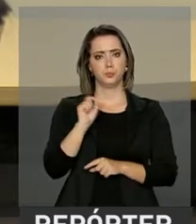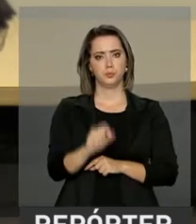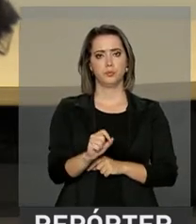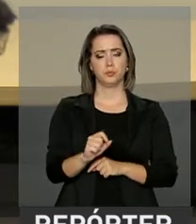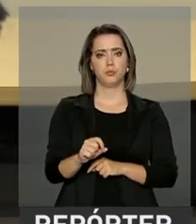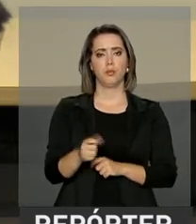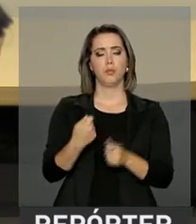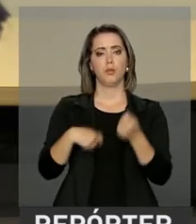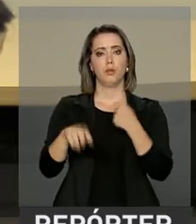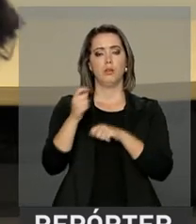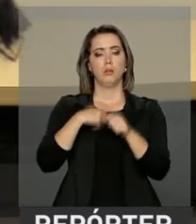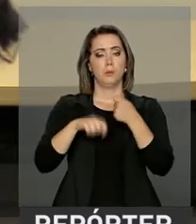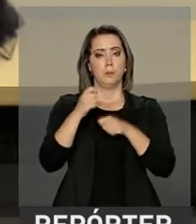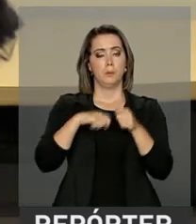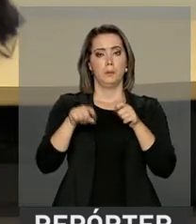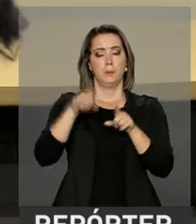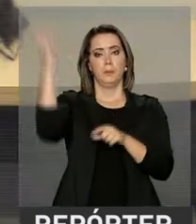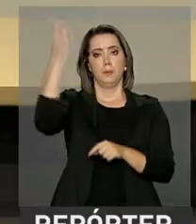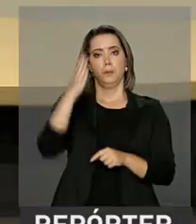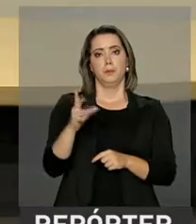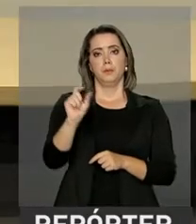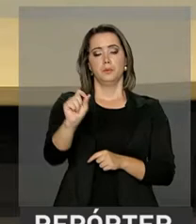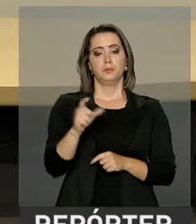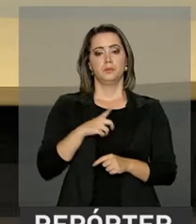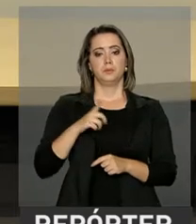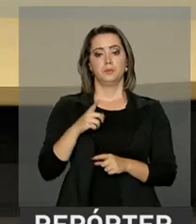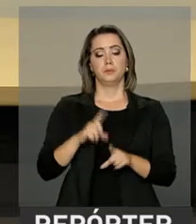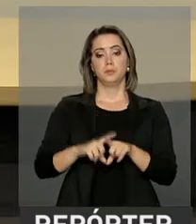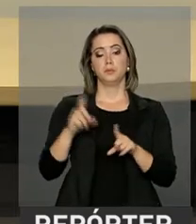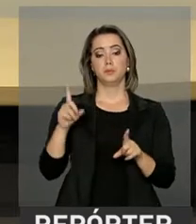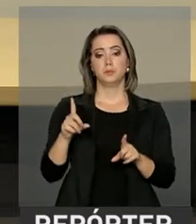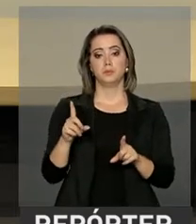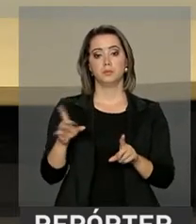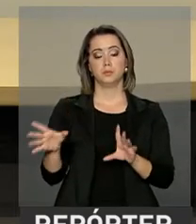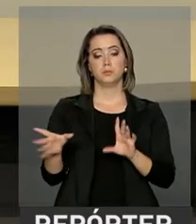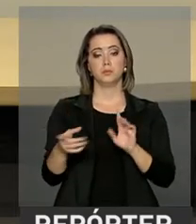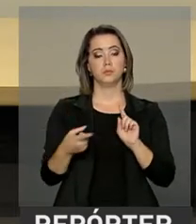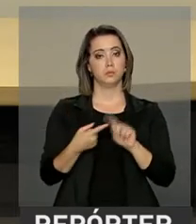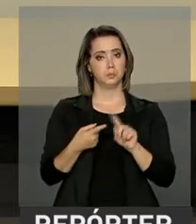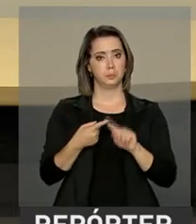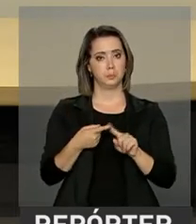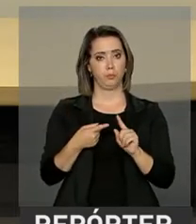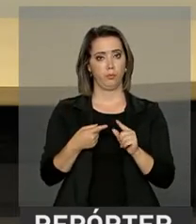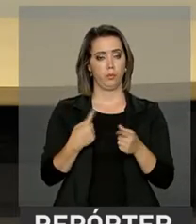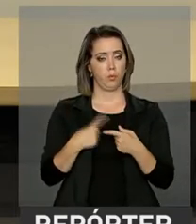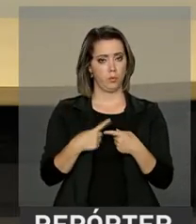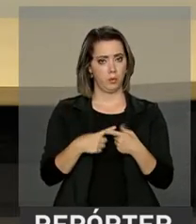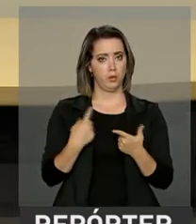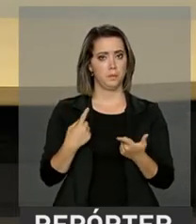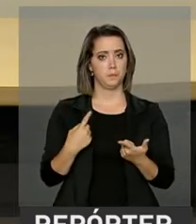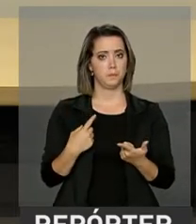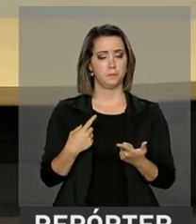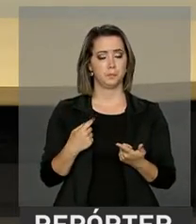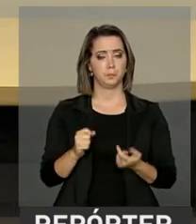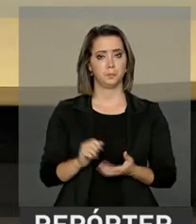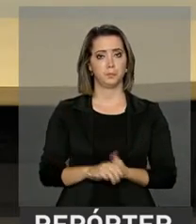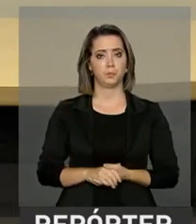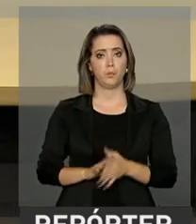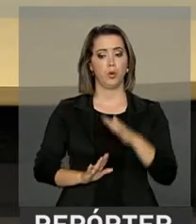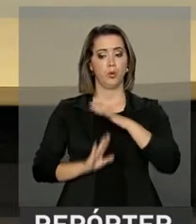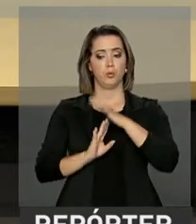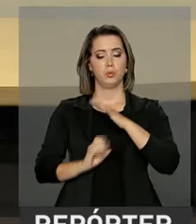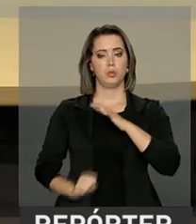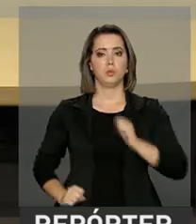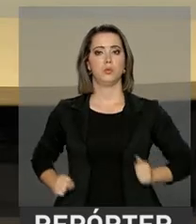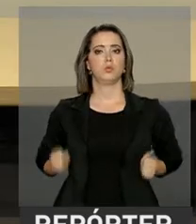a economia brasileira em particular. Baseado, em primeiro lugar, do fato de que o teto de